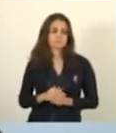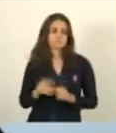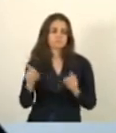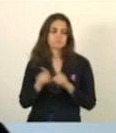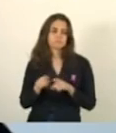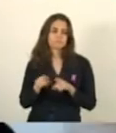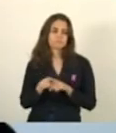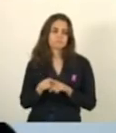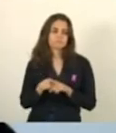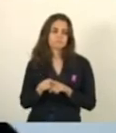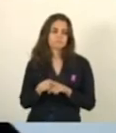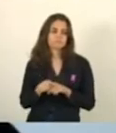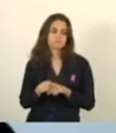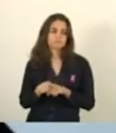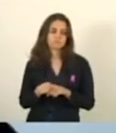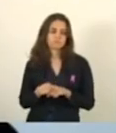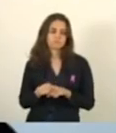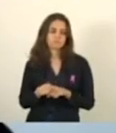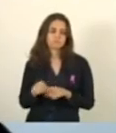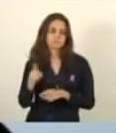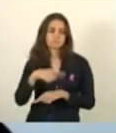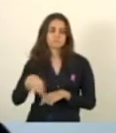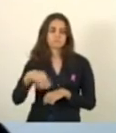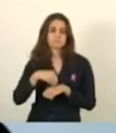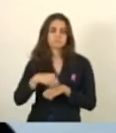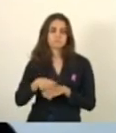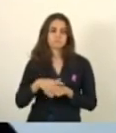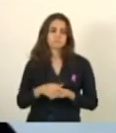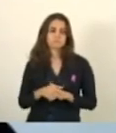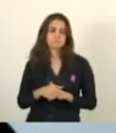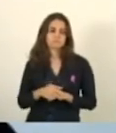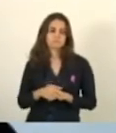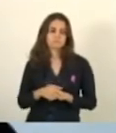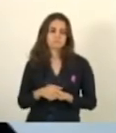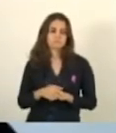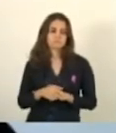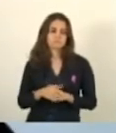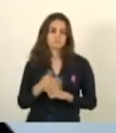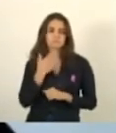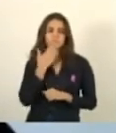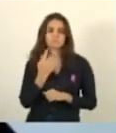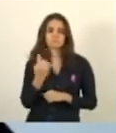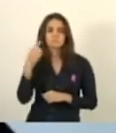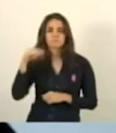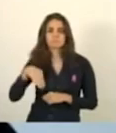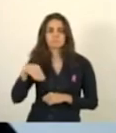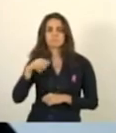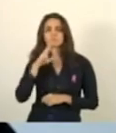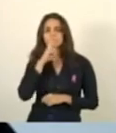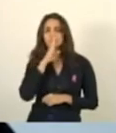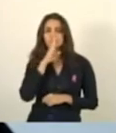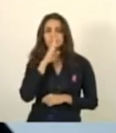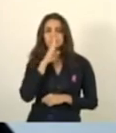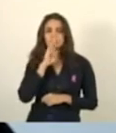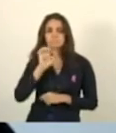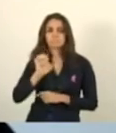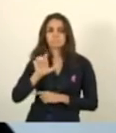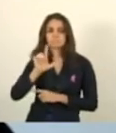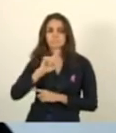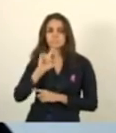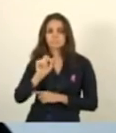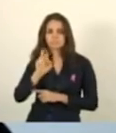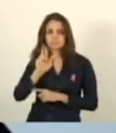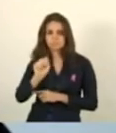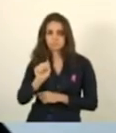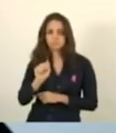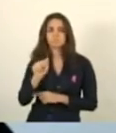também passando para a gente essa data. Também quero pedir um minuto de silêncio para Elzira